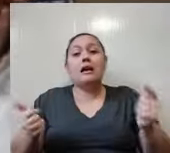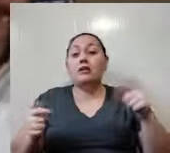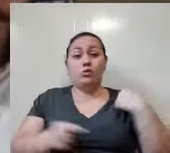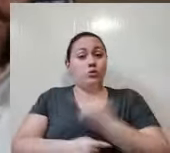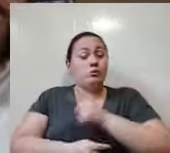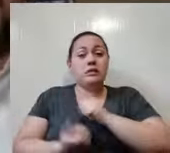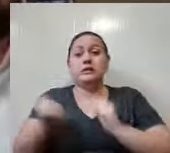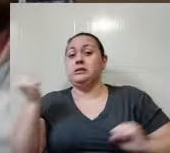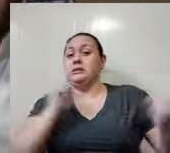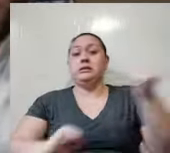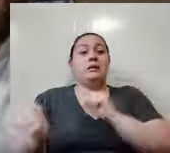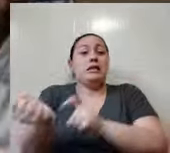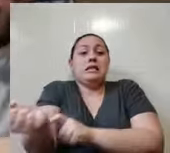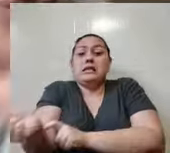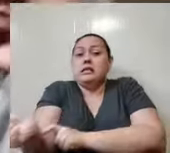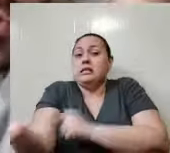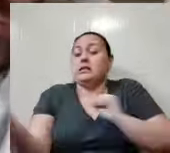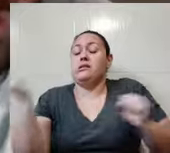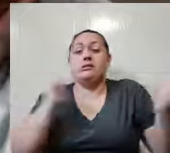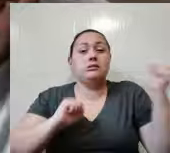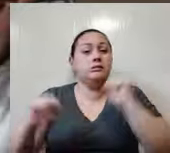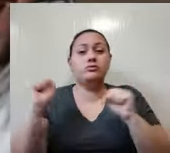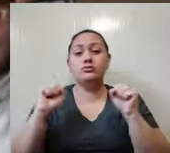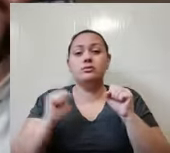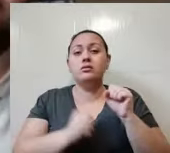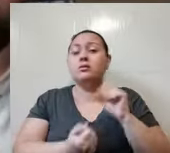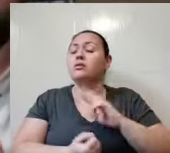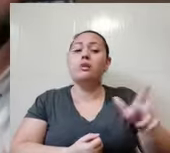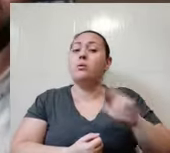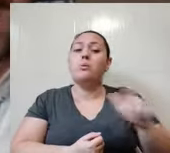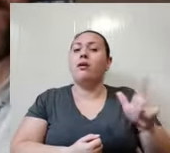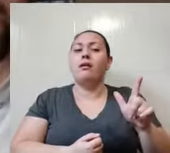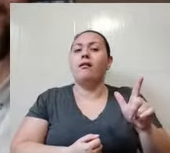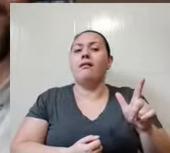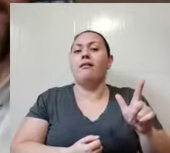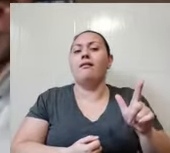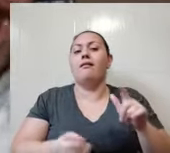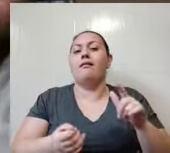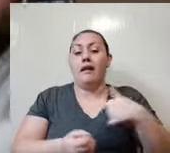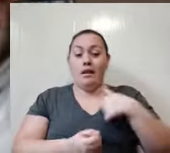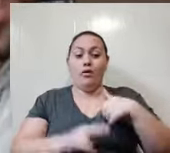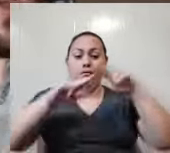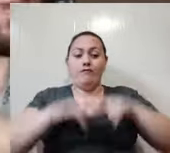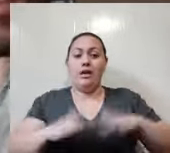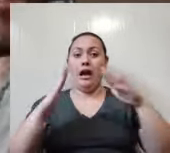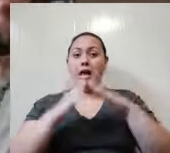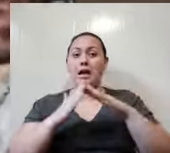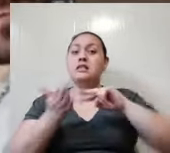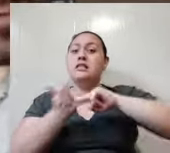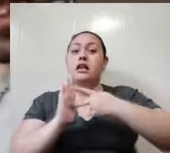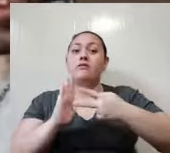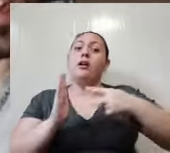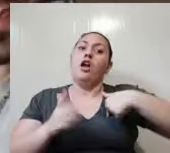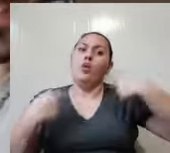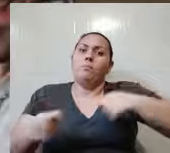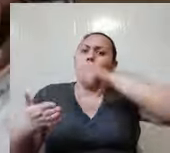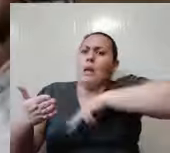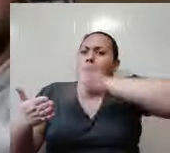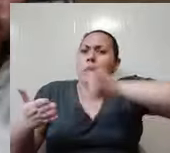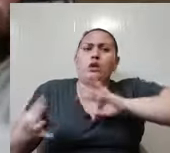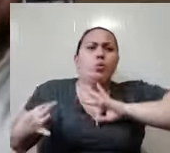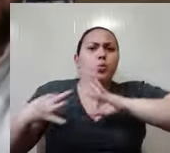mega delicado. A gente tem 1001 ansiedades e angústias para dar conta. E não é porque a gente está preso dentro de